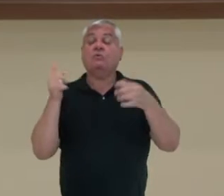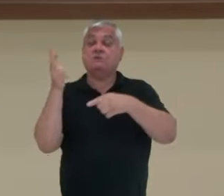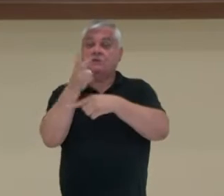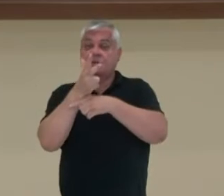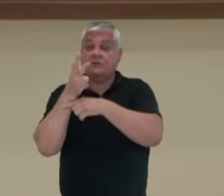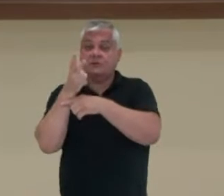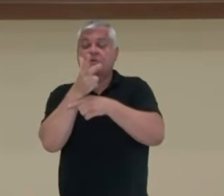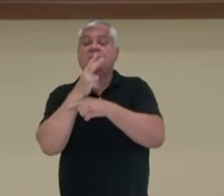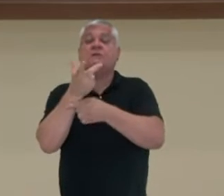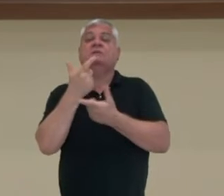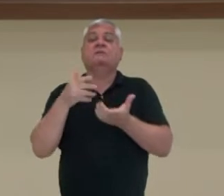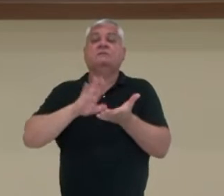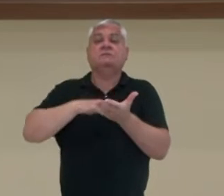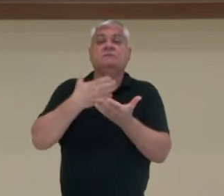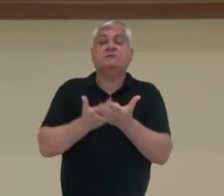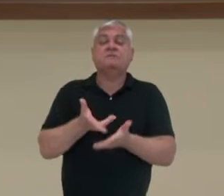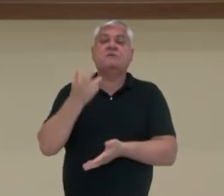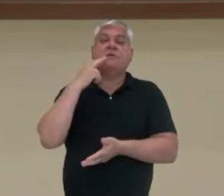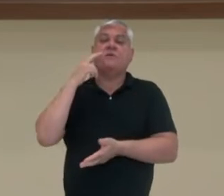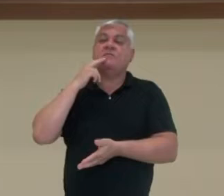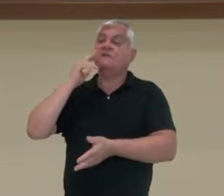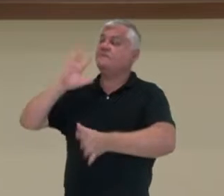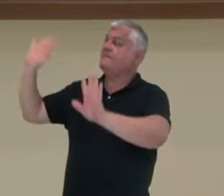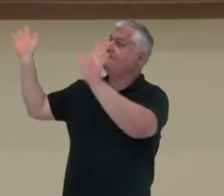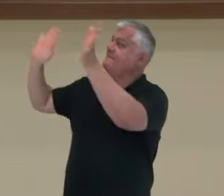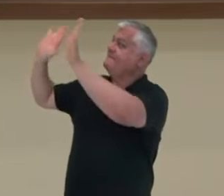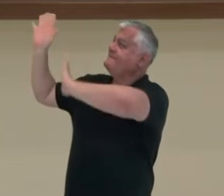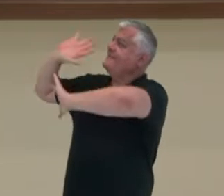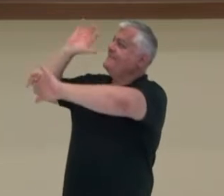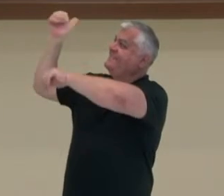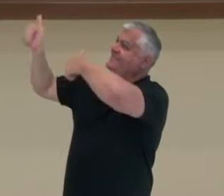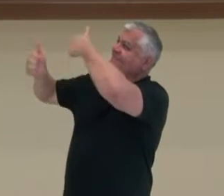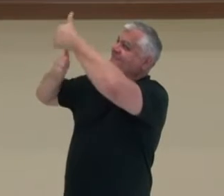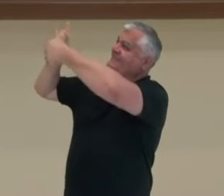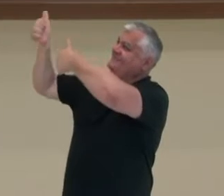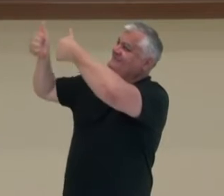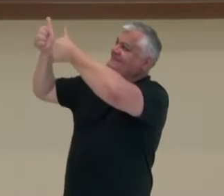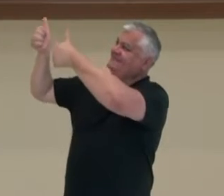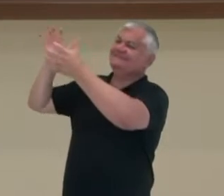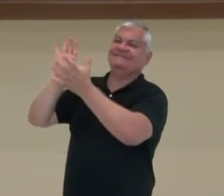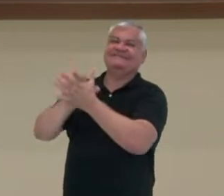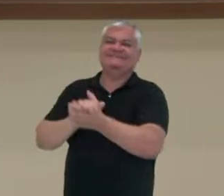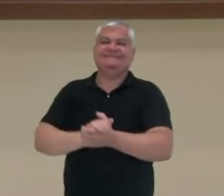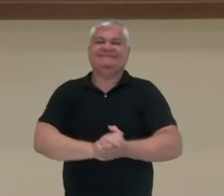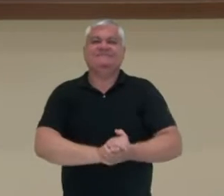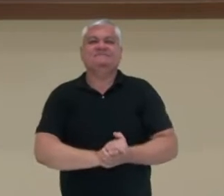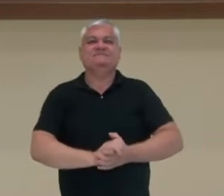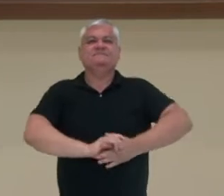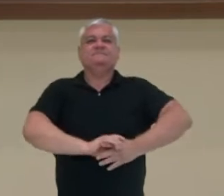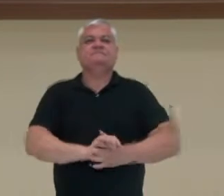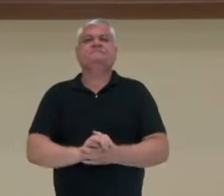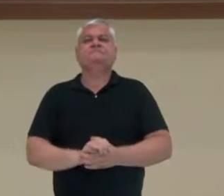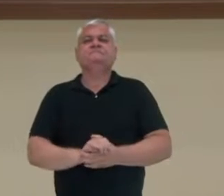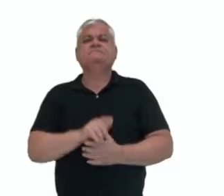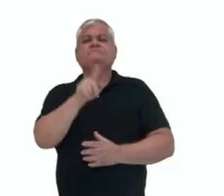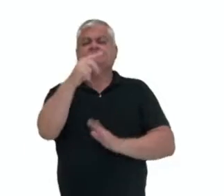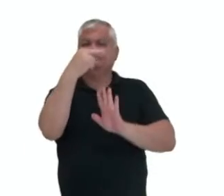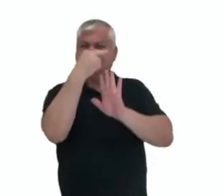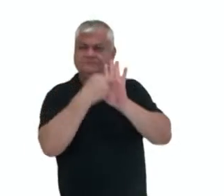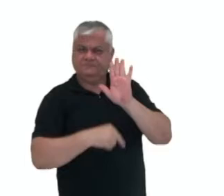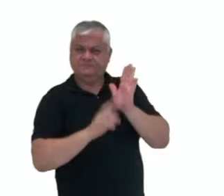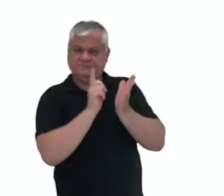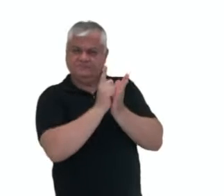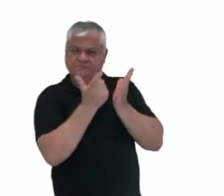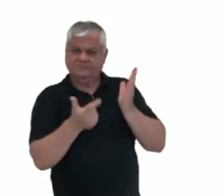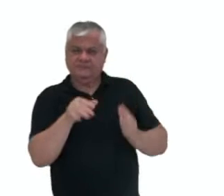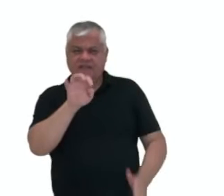estúdio, além da nossa equipe, o nosso intérprete Ronaldo. Ronaldo, tranquilo aí? Então, você já leu um